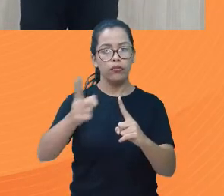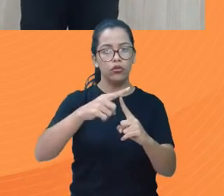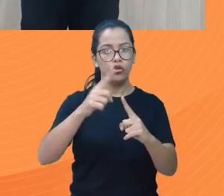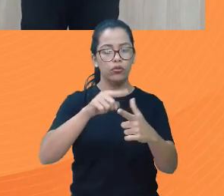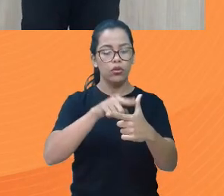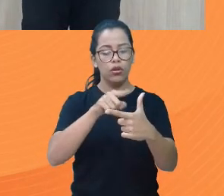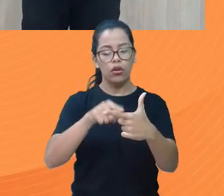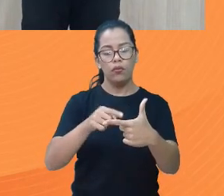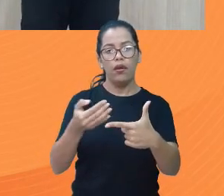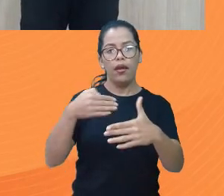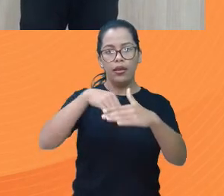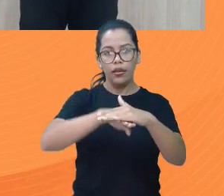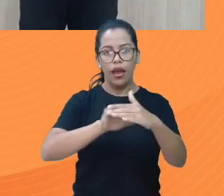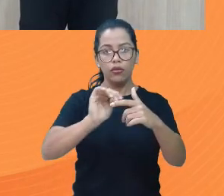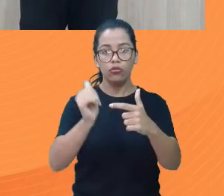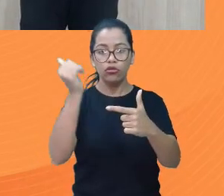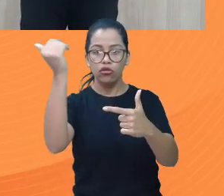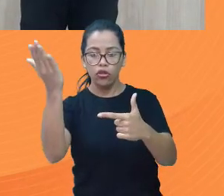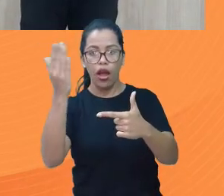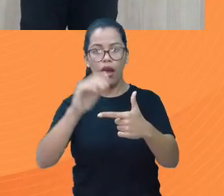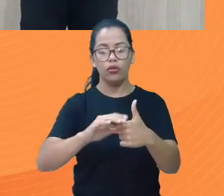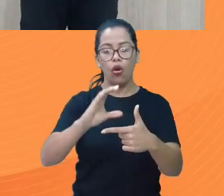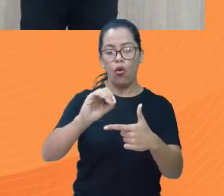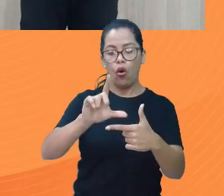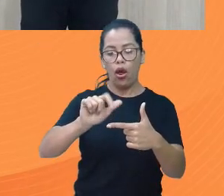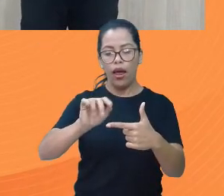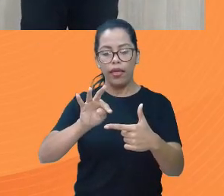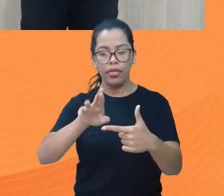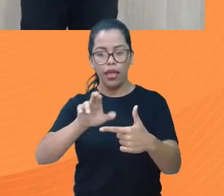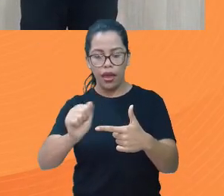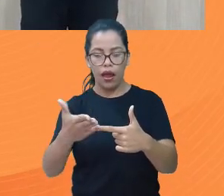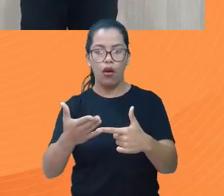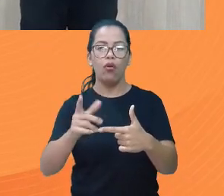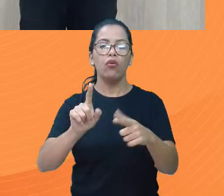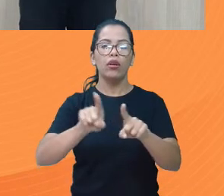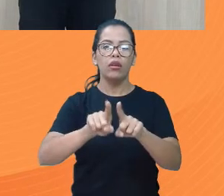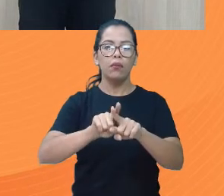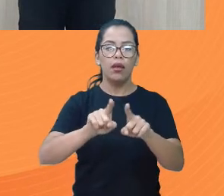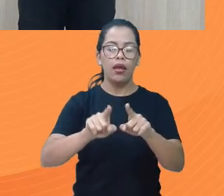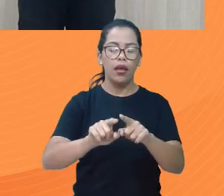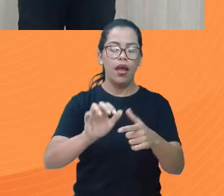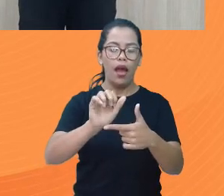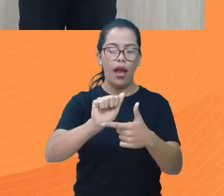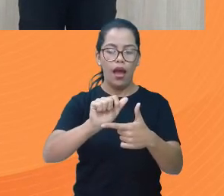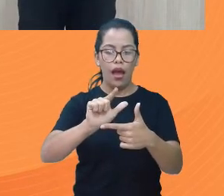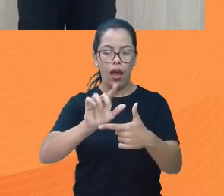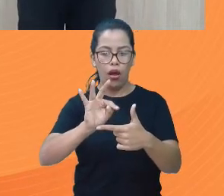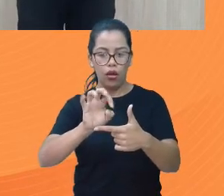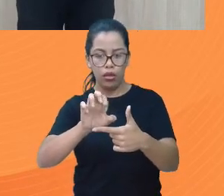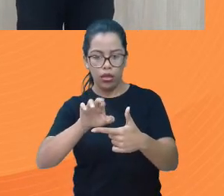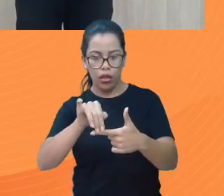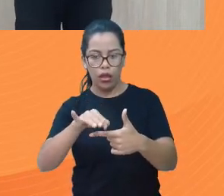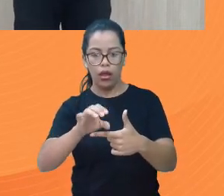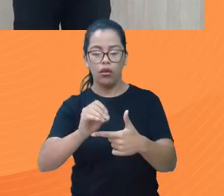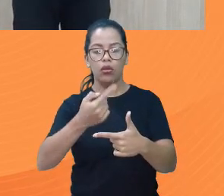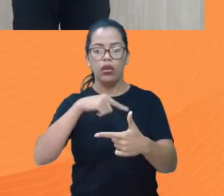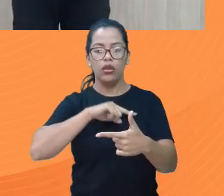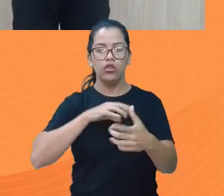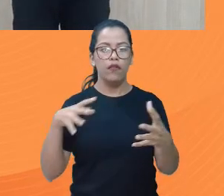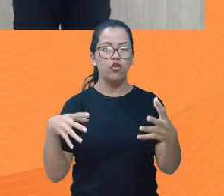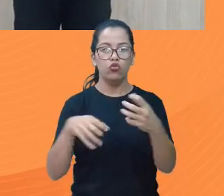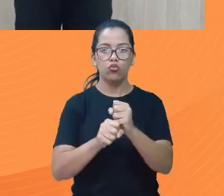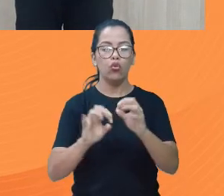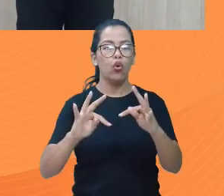ângulos internos, externos, colaterais e alternos, a gente fez a junção desses ângulos. A gente viu